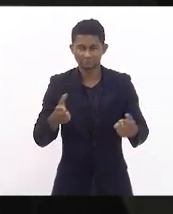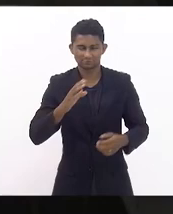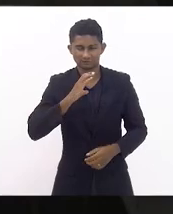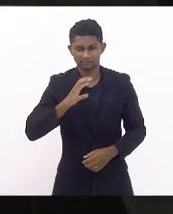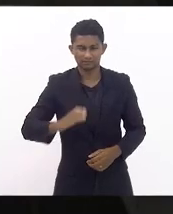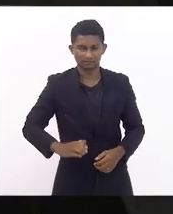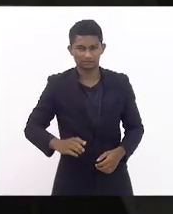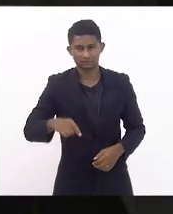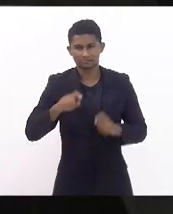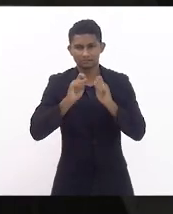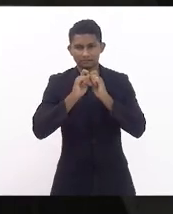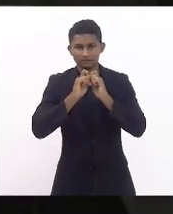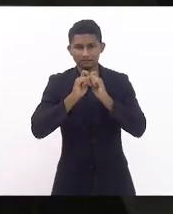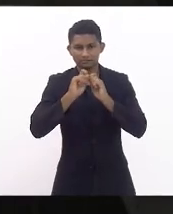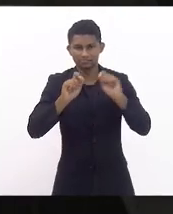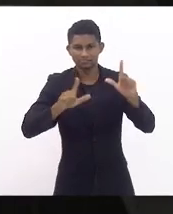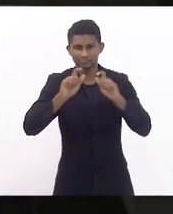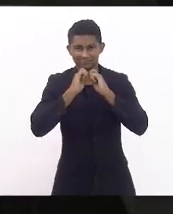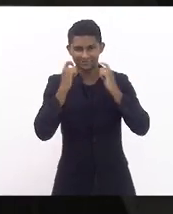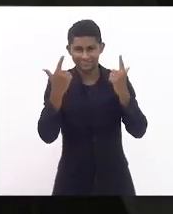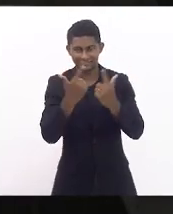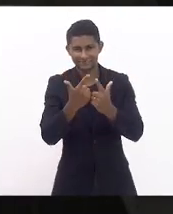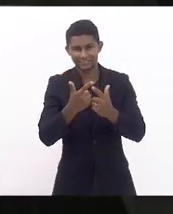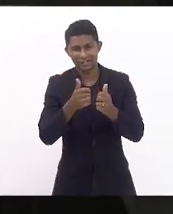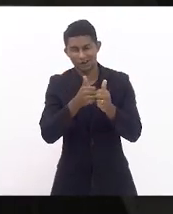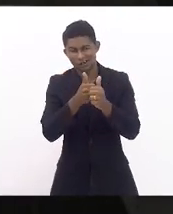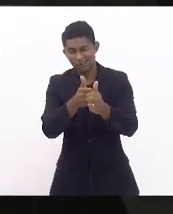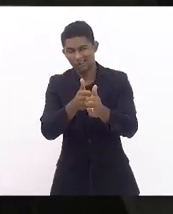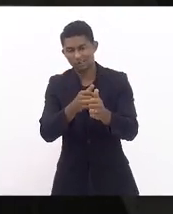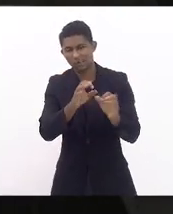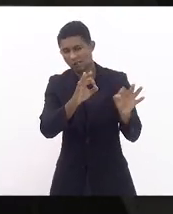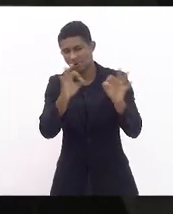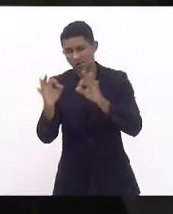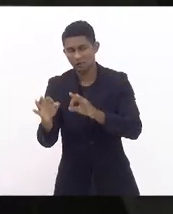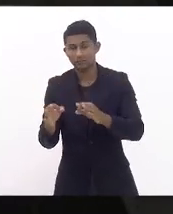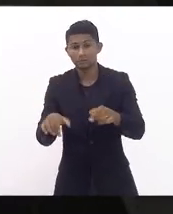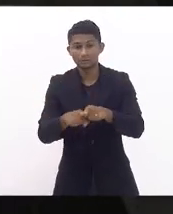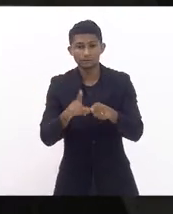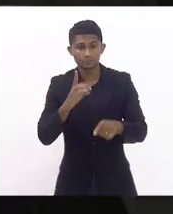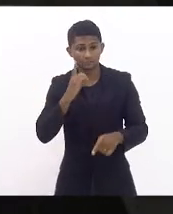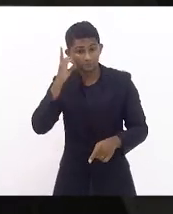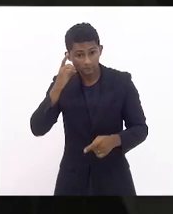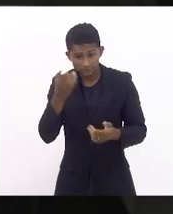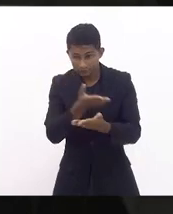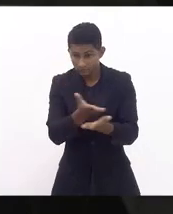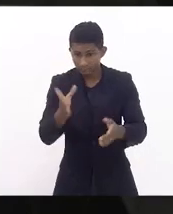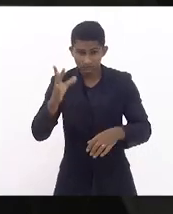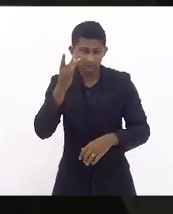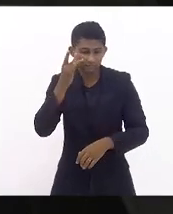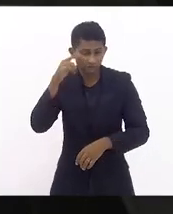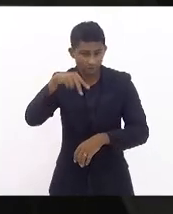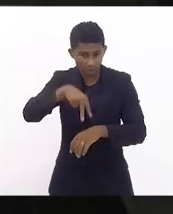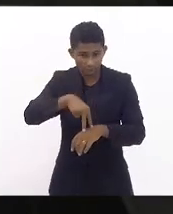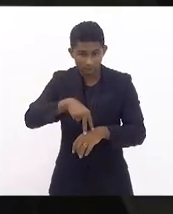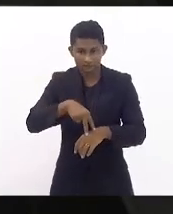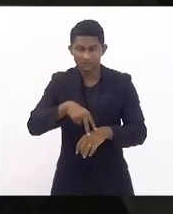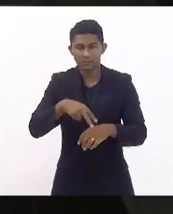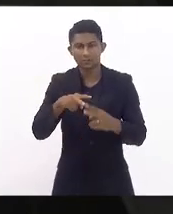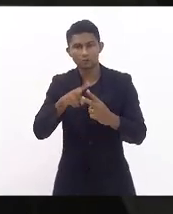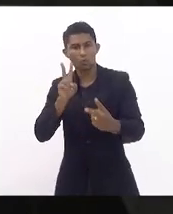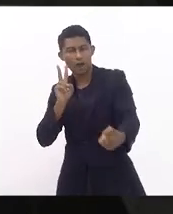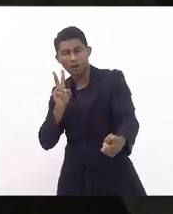que nos acompanham pela TV Alerj, nos seguem pelas redes sociais, deputados e deputadas ainda presentes no plenário virtual, imprensa